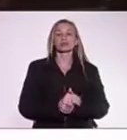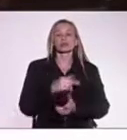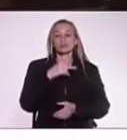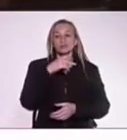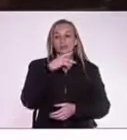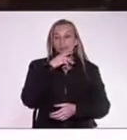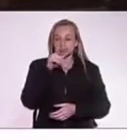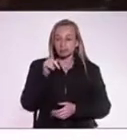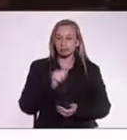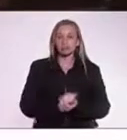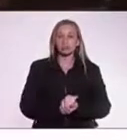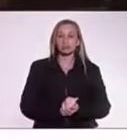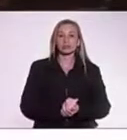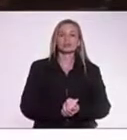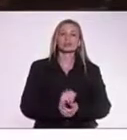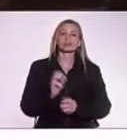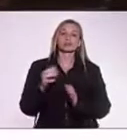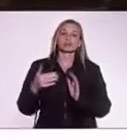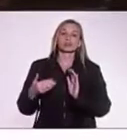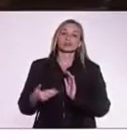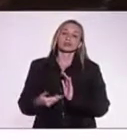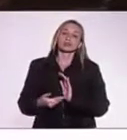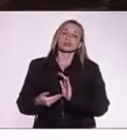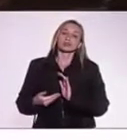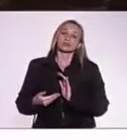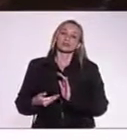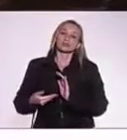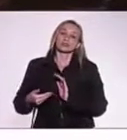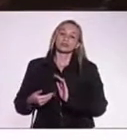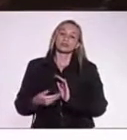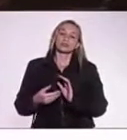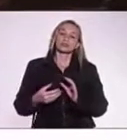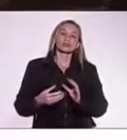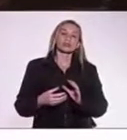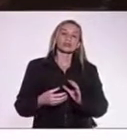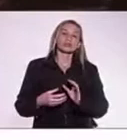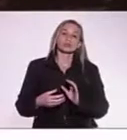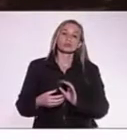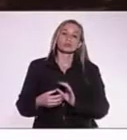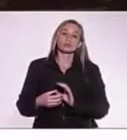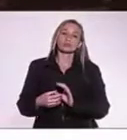parlamentar nas sessões da Câmara Federal. Falo isso, senhor presidente, porque